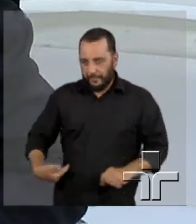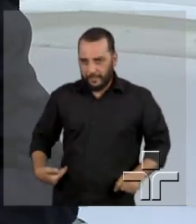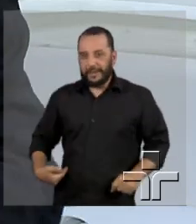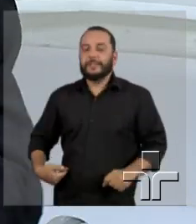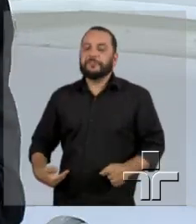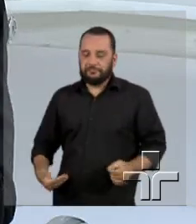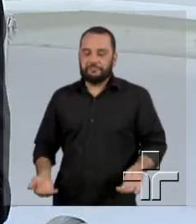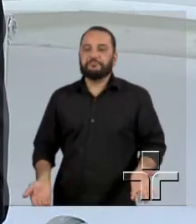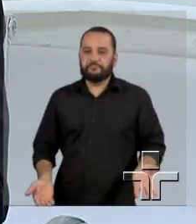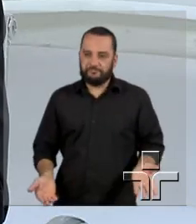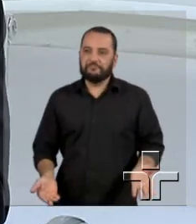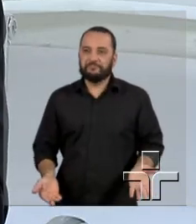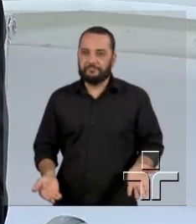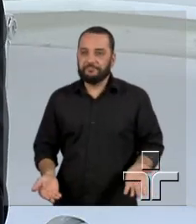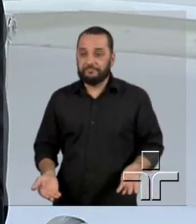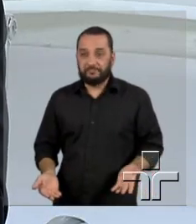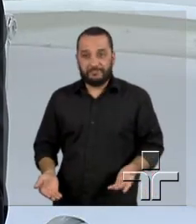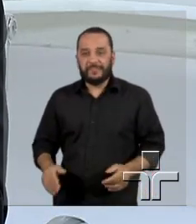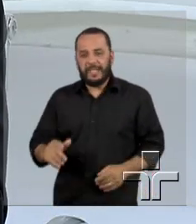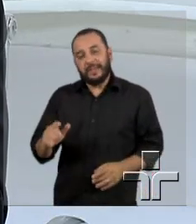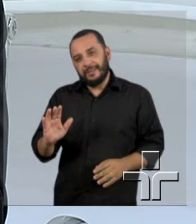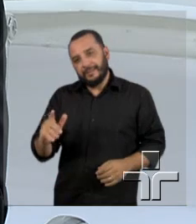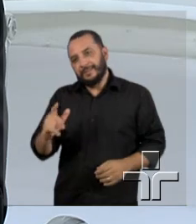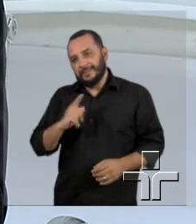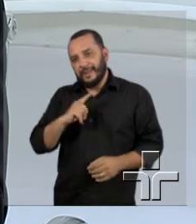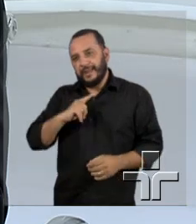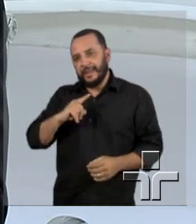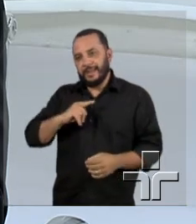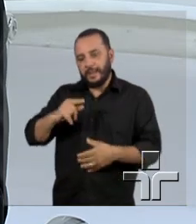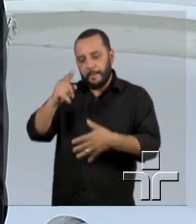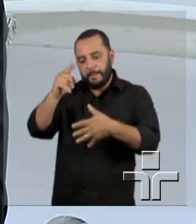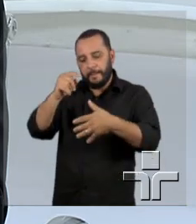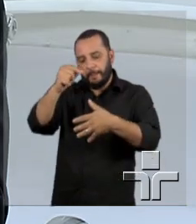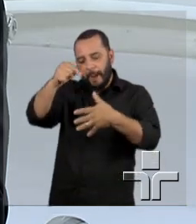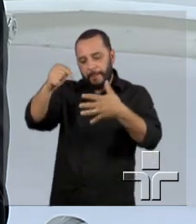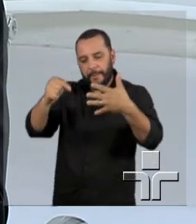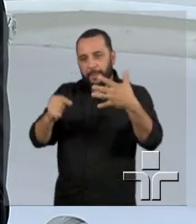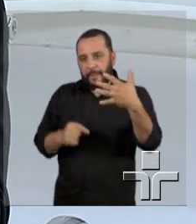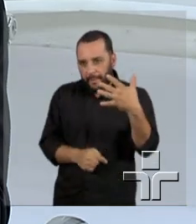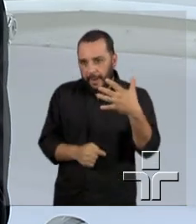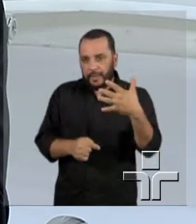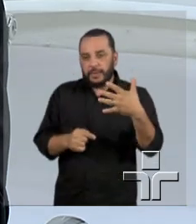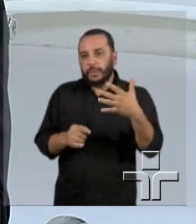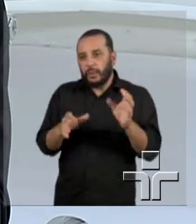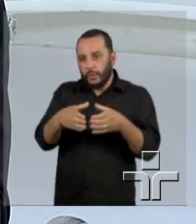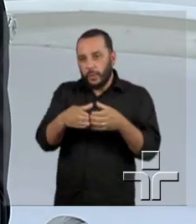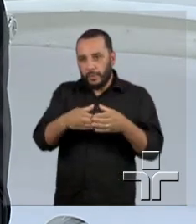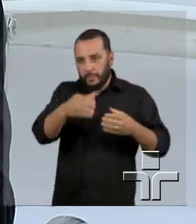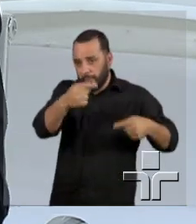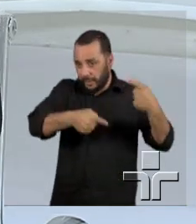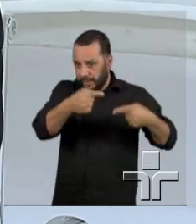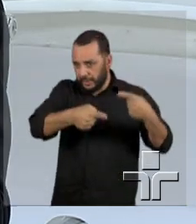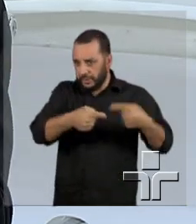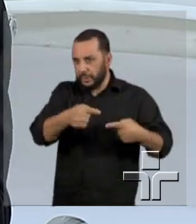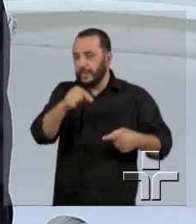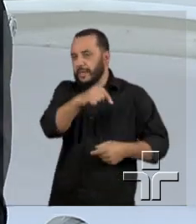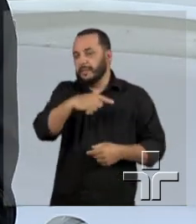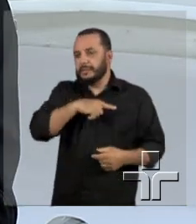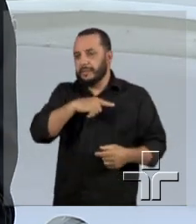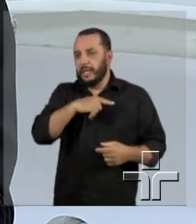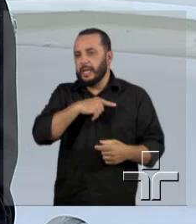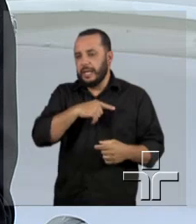cúpula, esse tipo de agente político, ele é favorecido, aquinhoado, não é, com competências